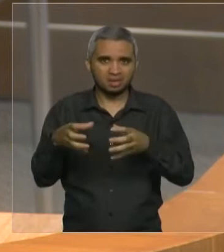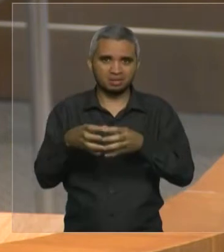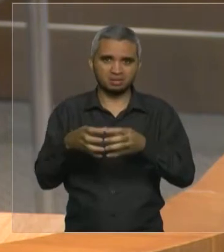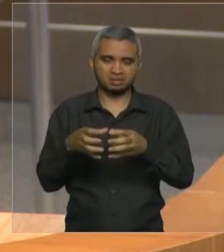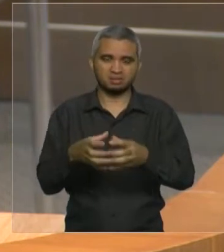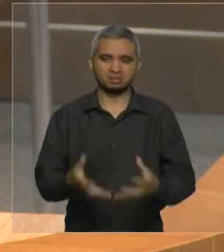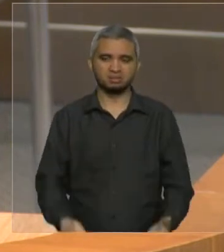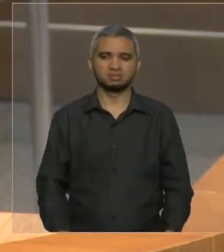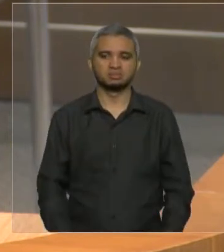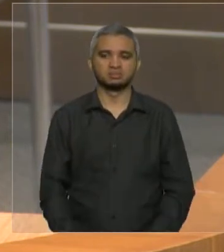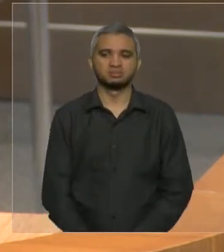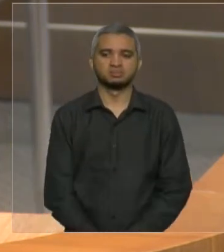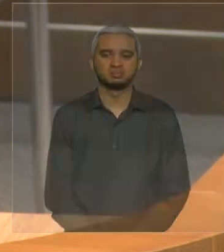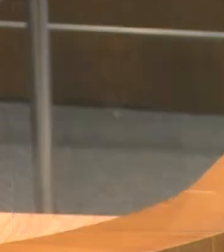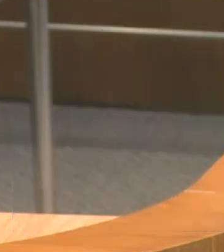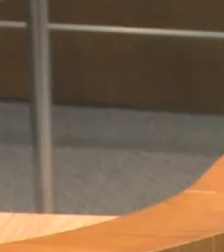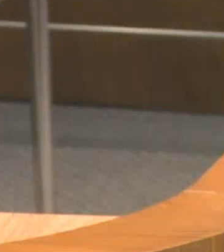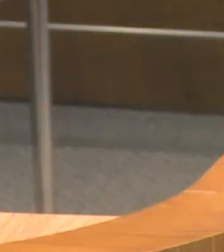ficar no passado.